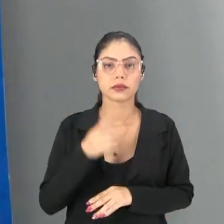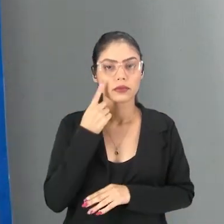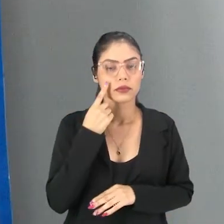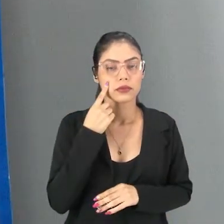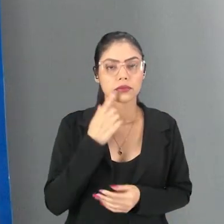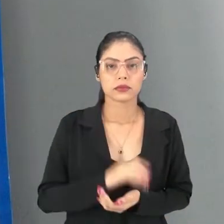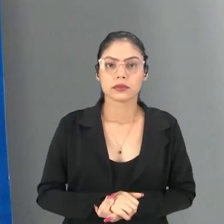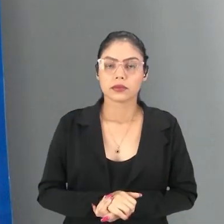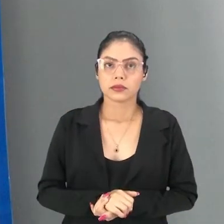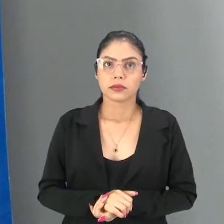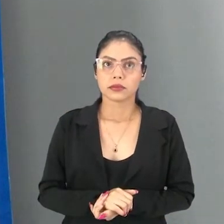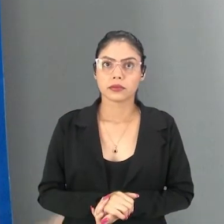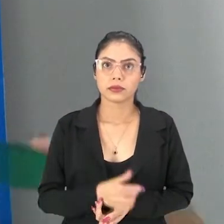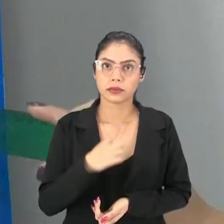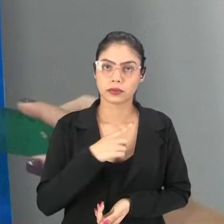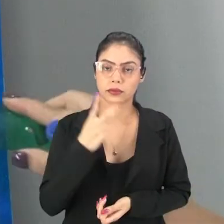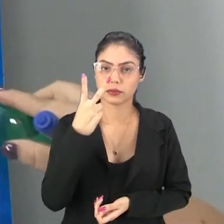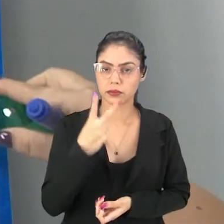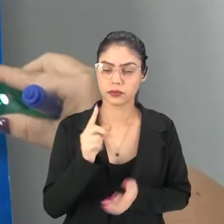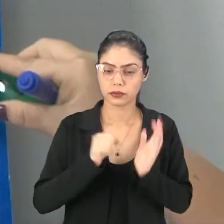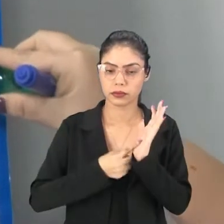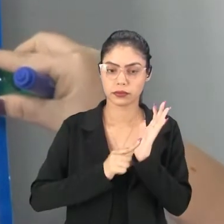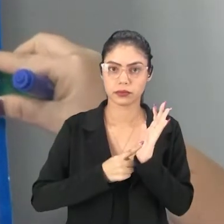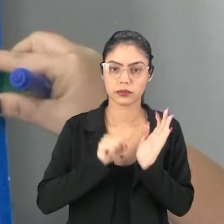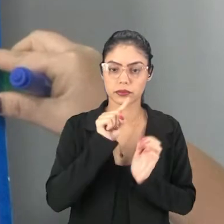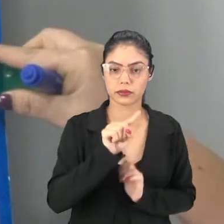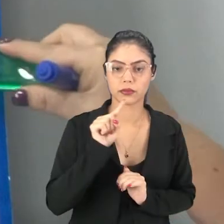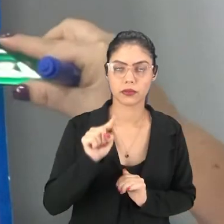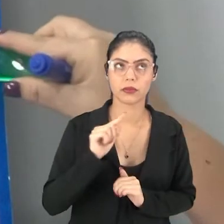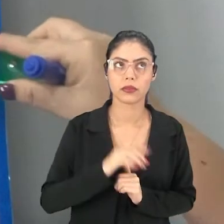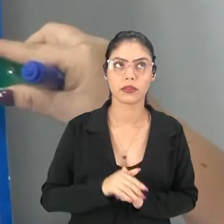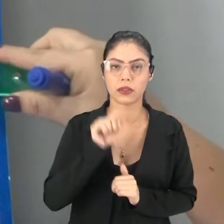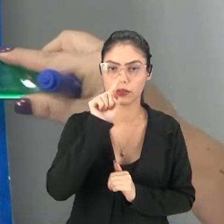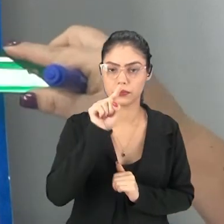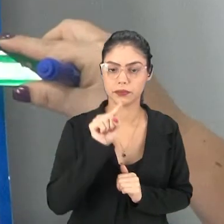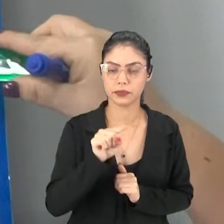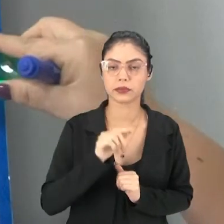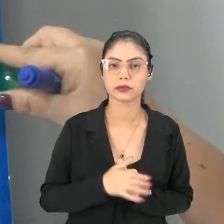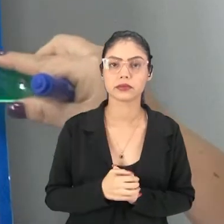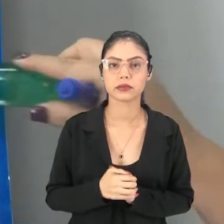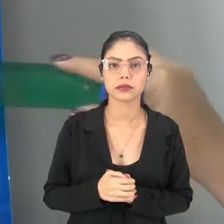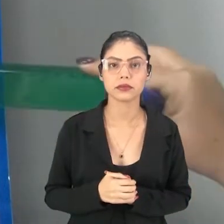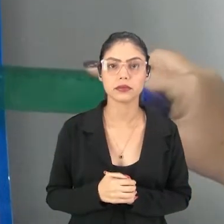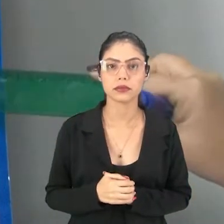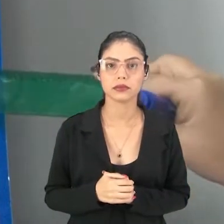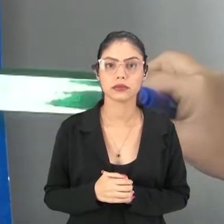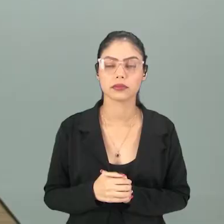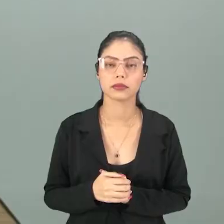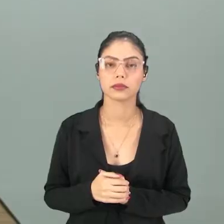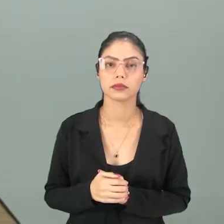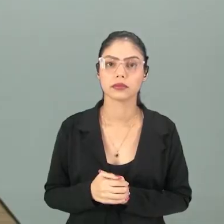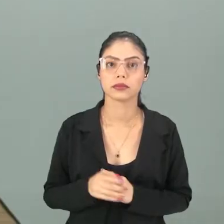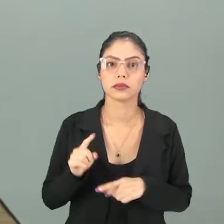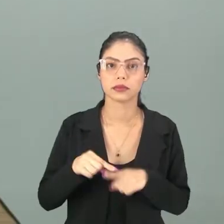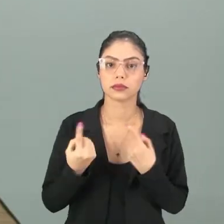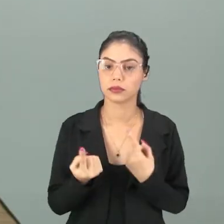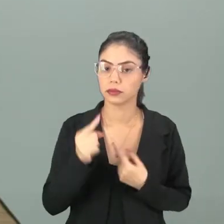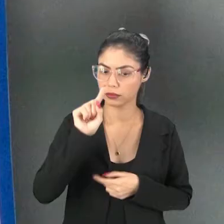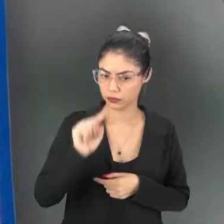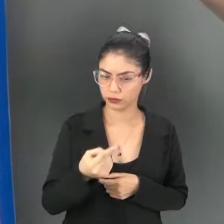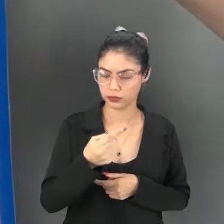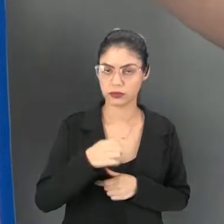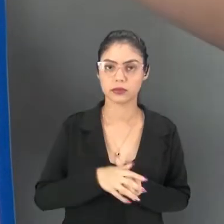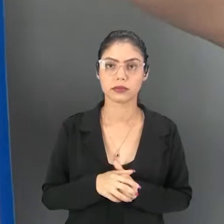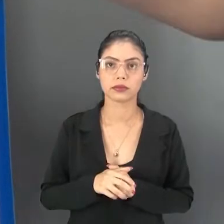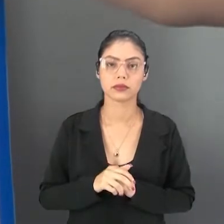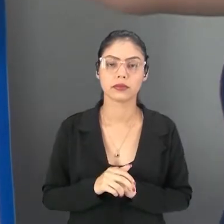só. Temos os 2 pontos, bem aqui, olha. Mais uma